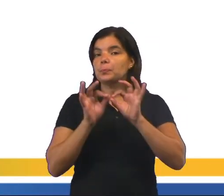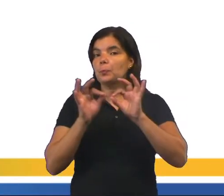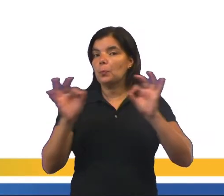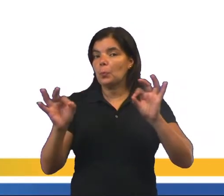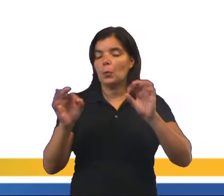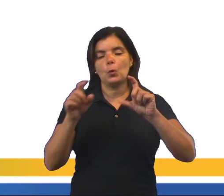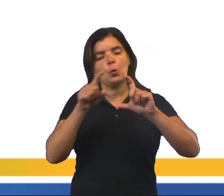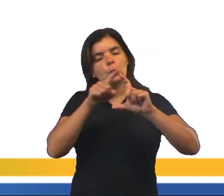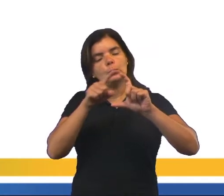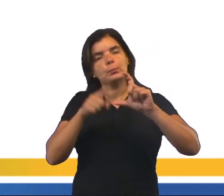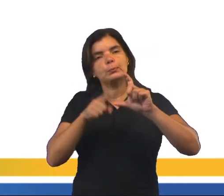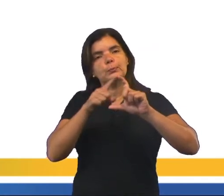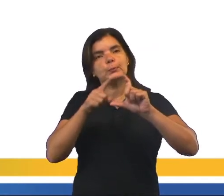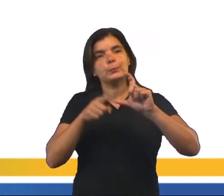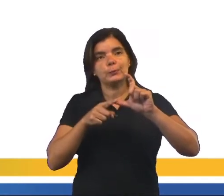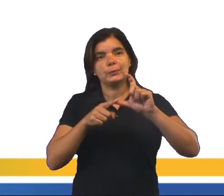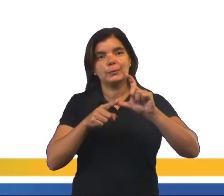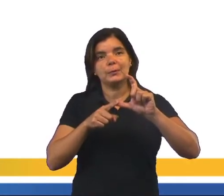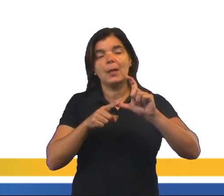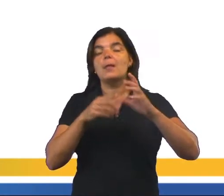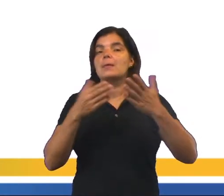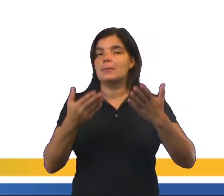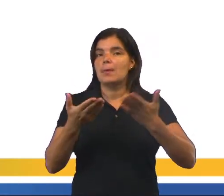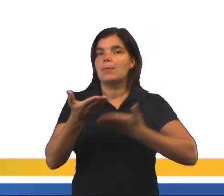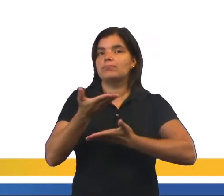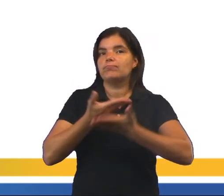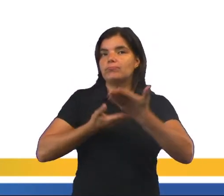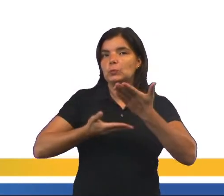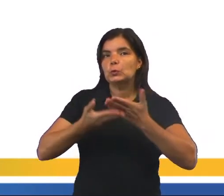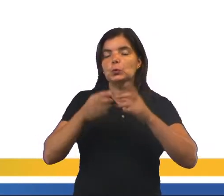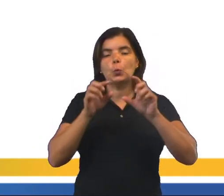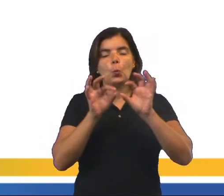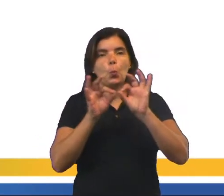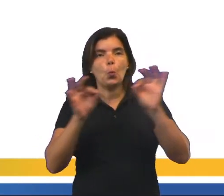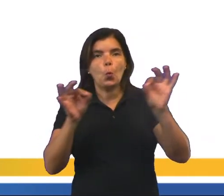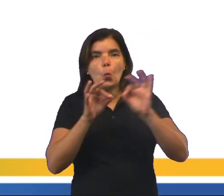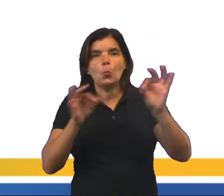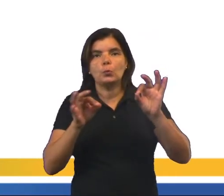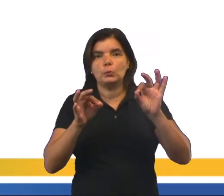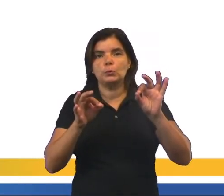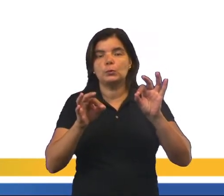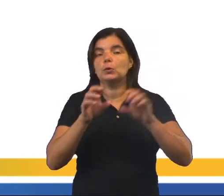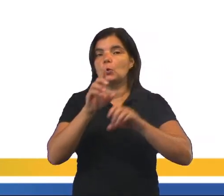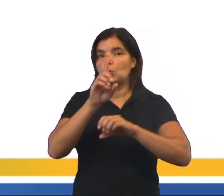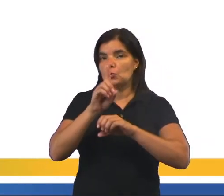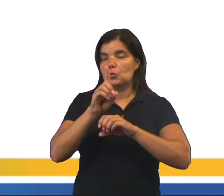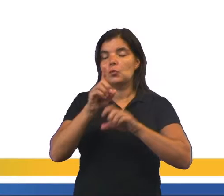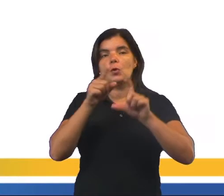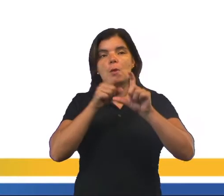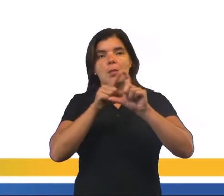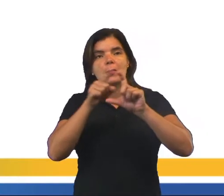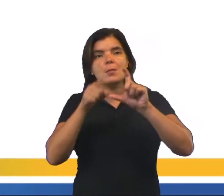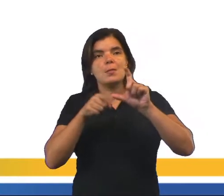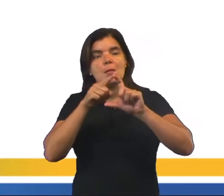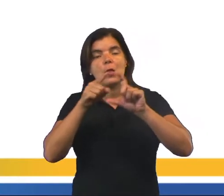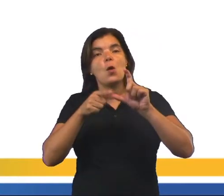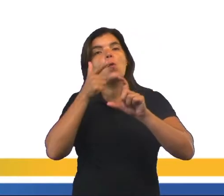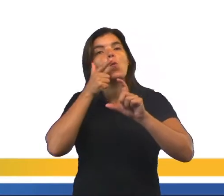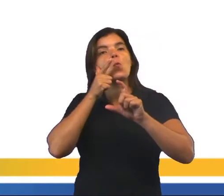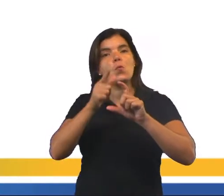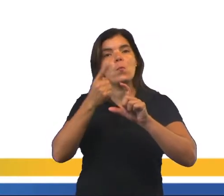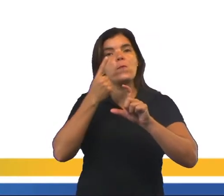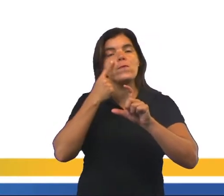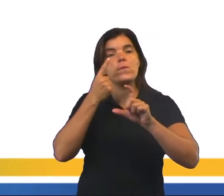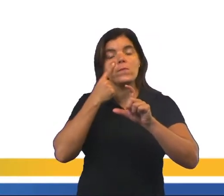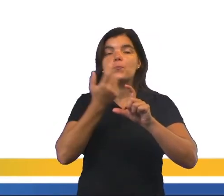Comprimento de uma circunferência. Devido à relação comprimento-diâmetro nas regiões circulares, conseguimos descobrir